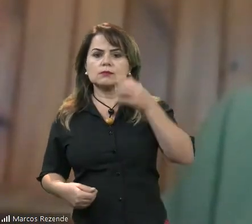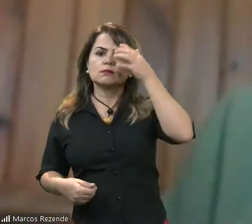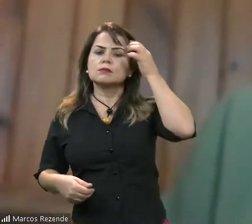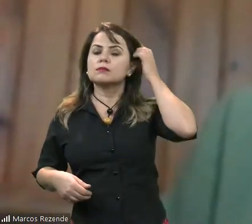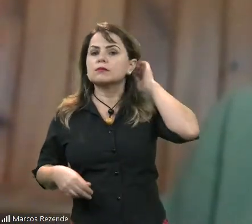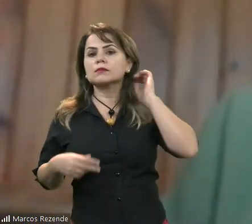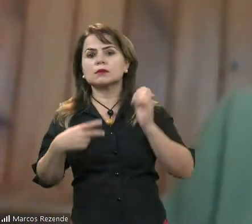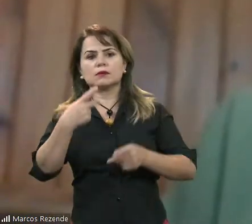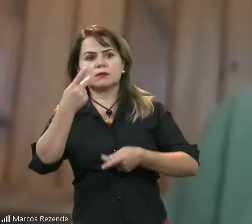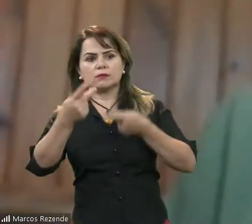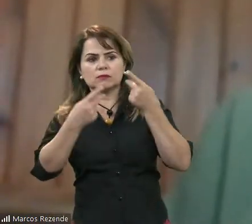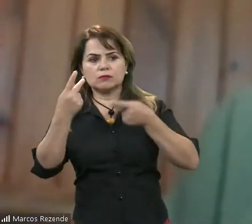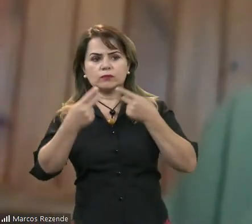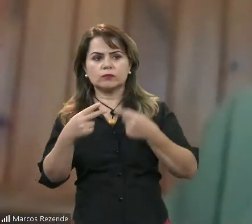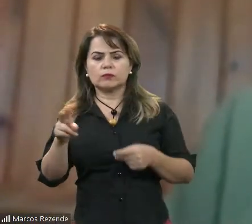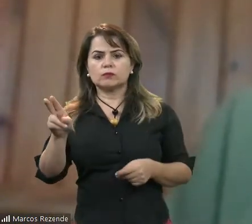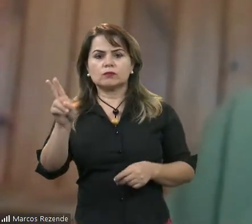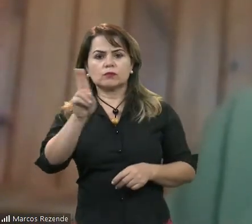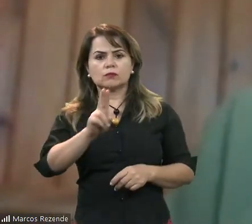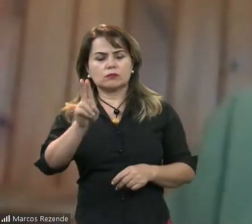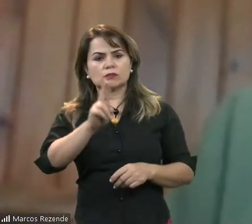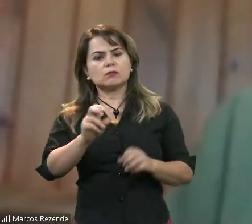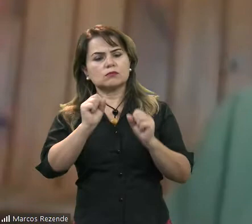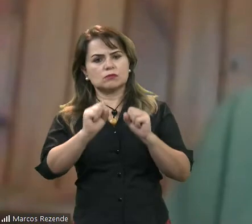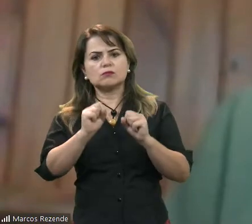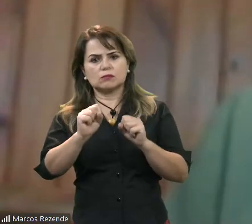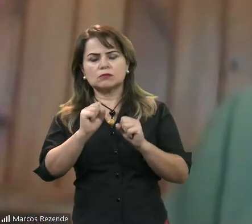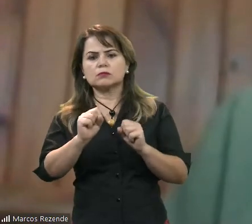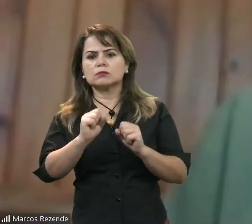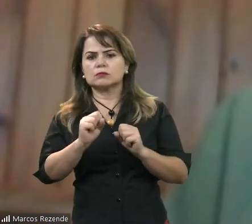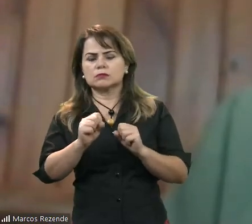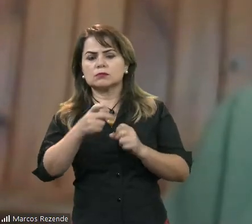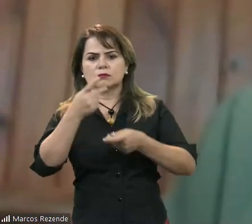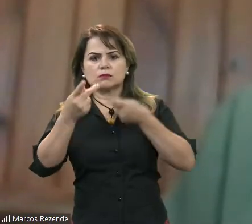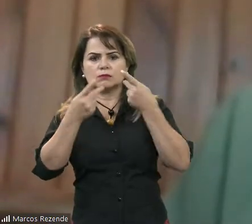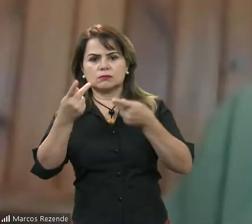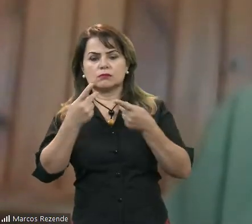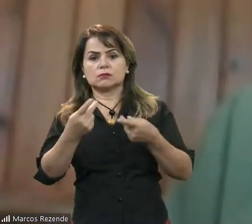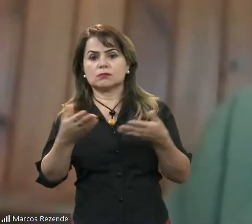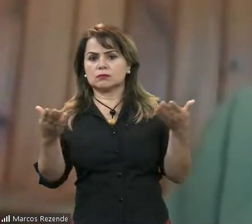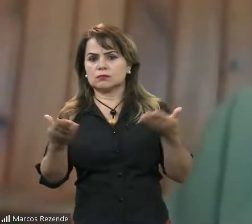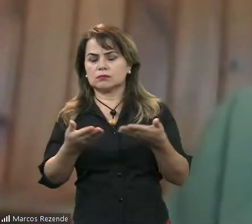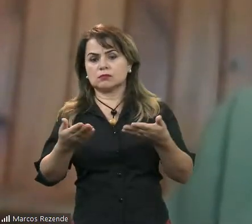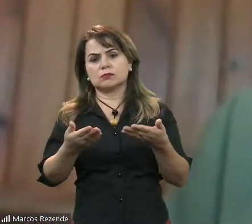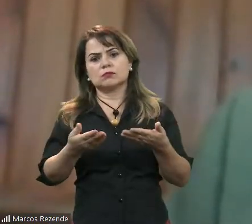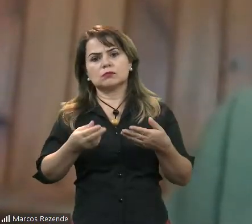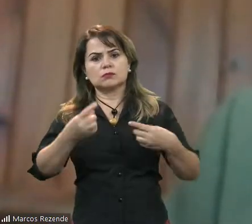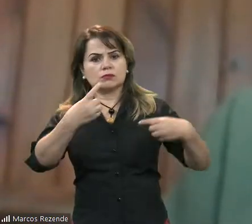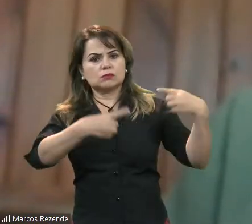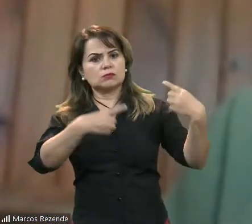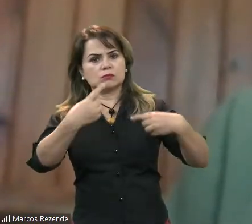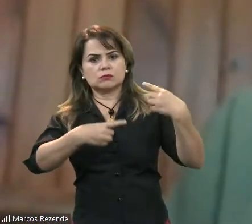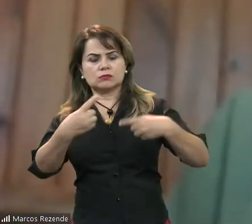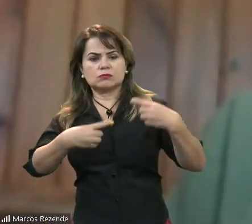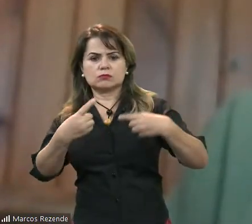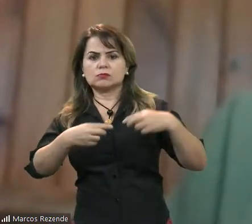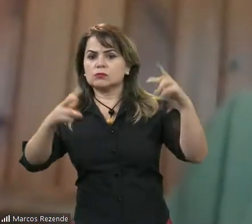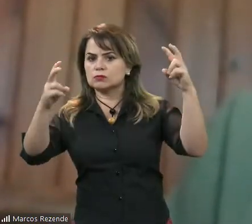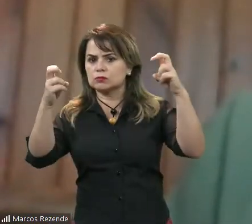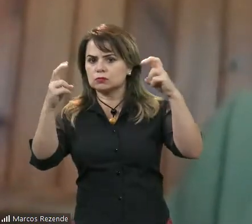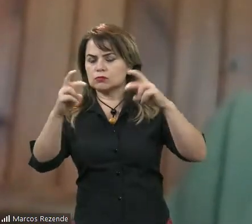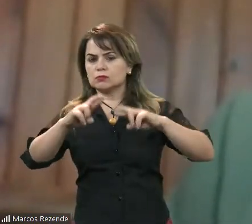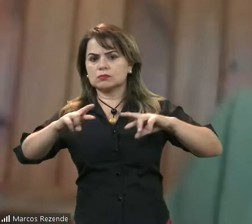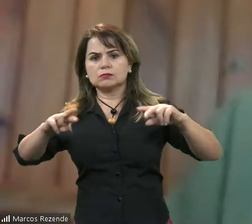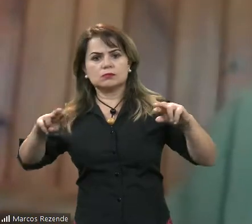da palavra durante qualquer momento da sessão, em questão de ordem ou para discussão das matérias, os senhores